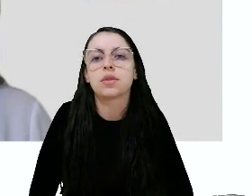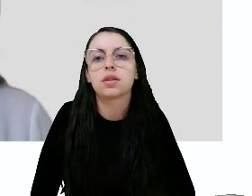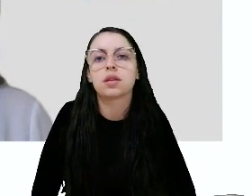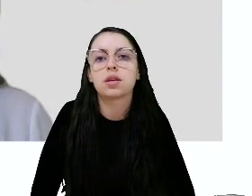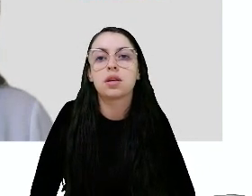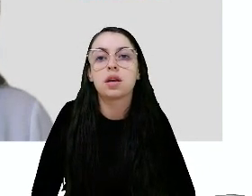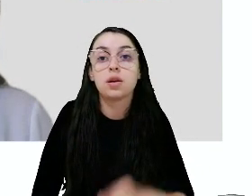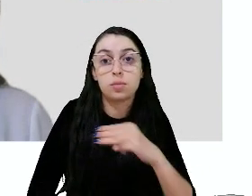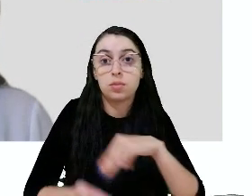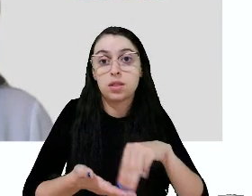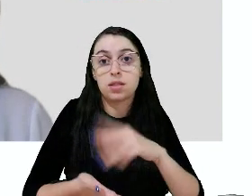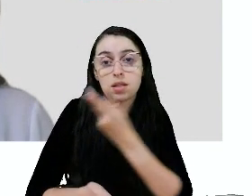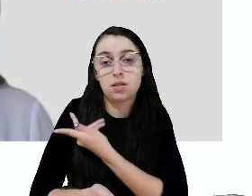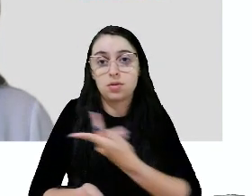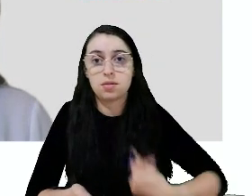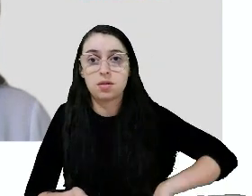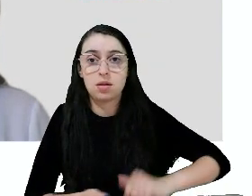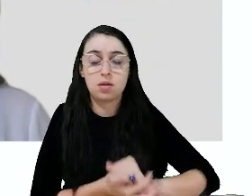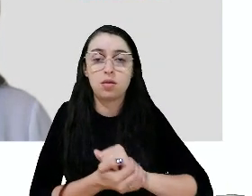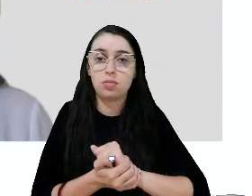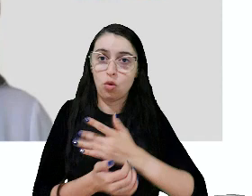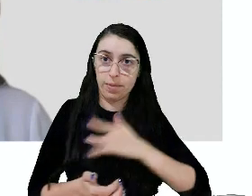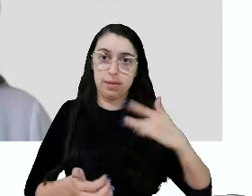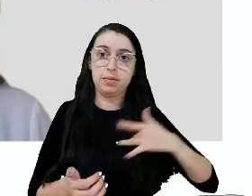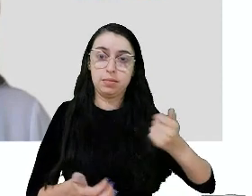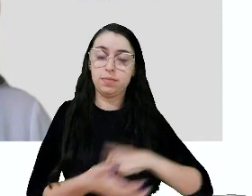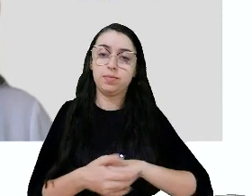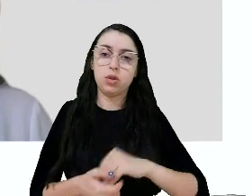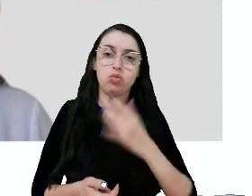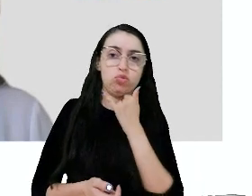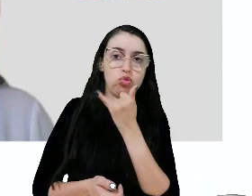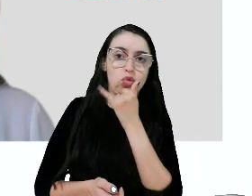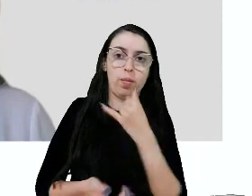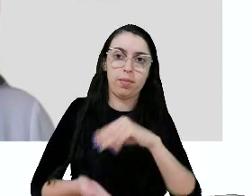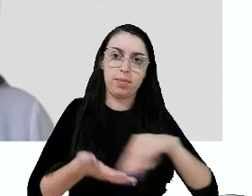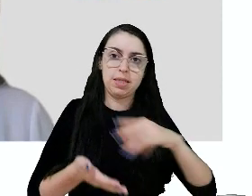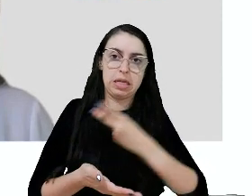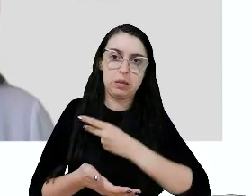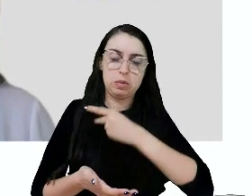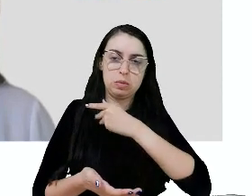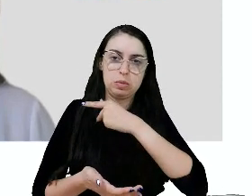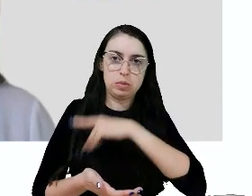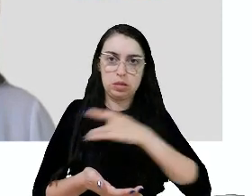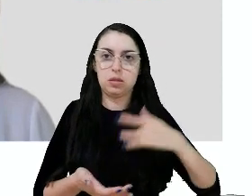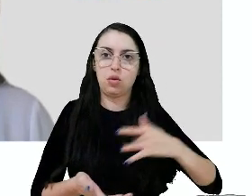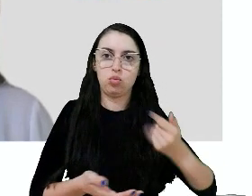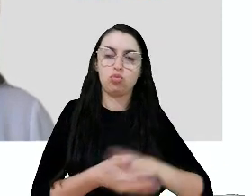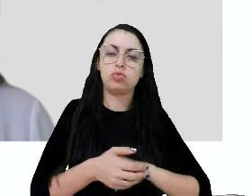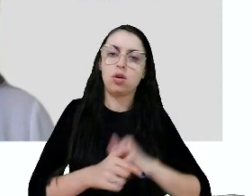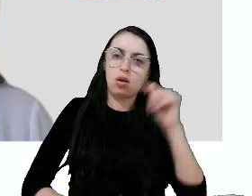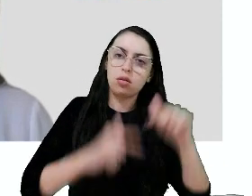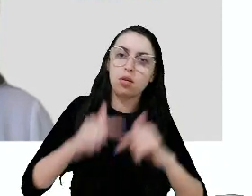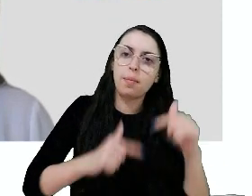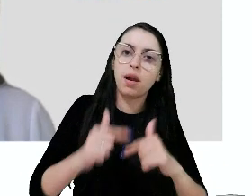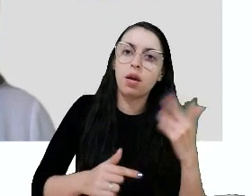do Ministério da Saúde, isso desde 85, eu estava lá presente, a gente trabalhou em termos de